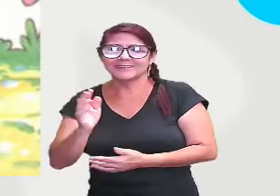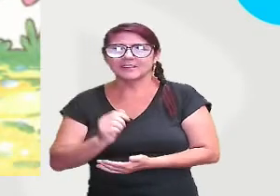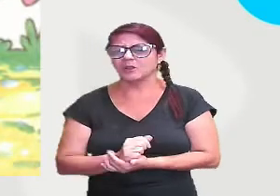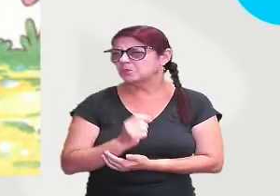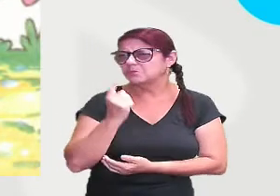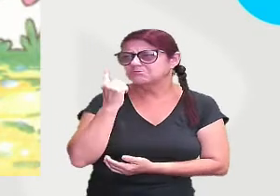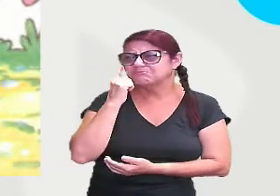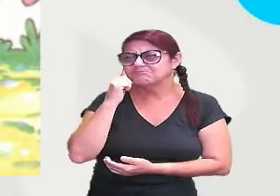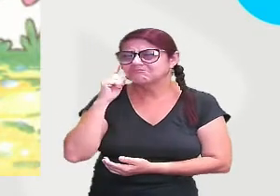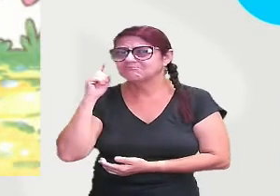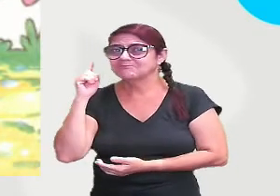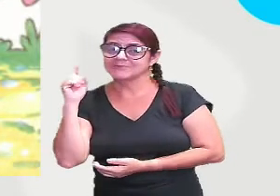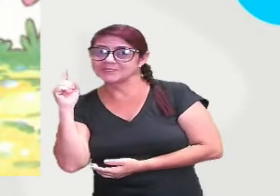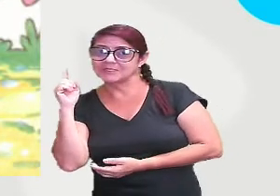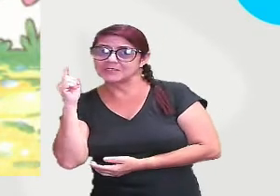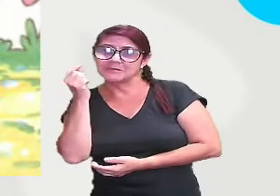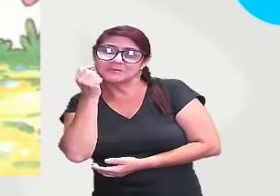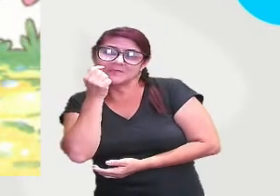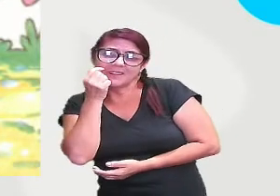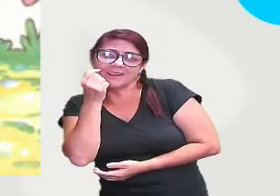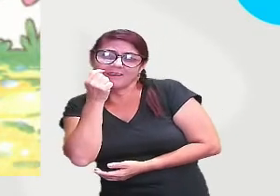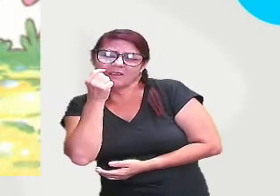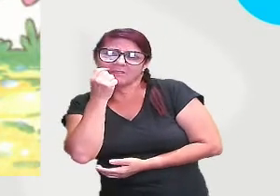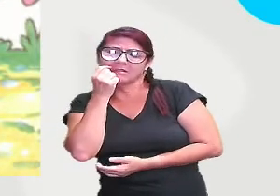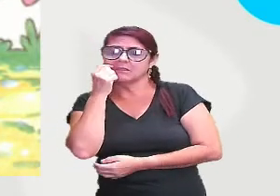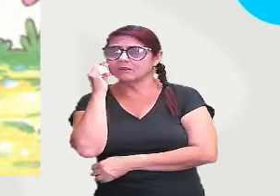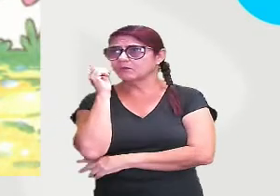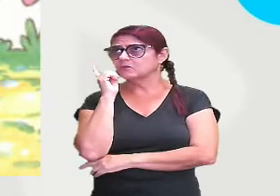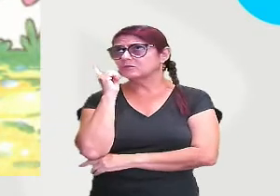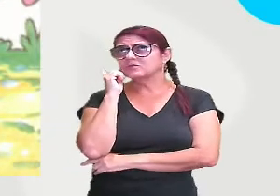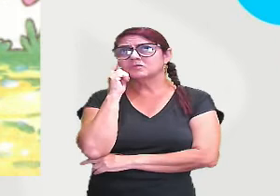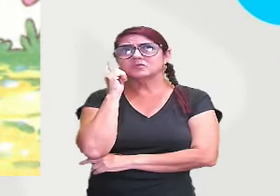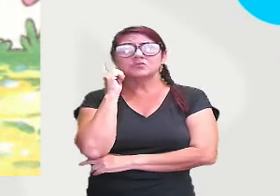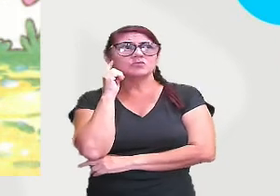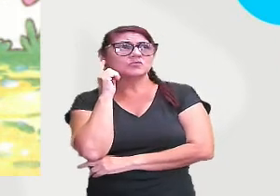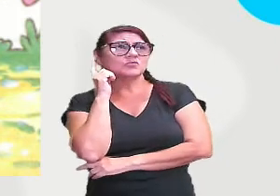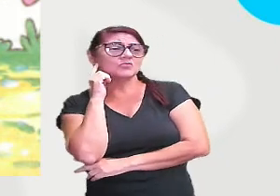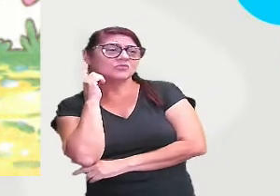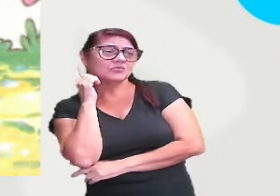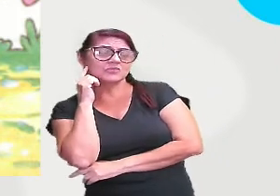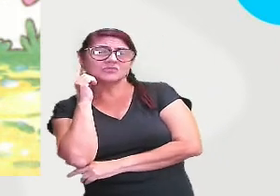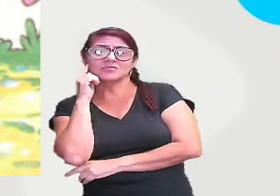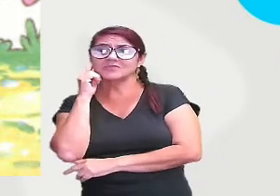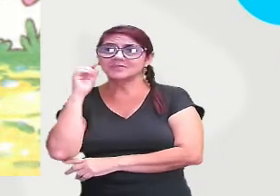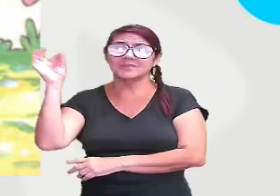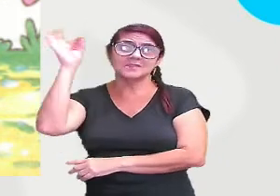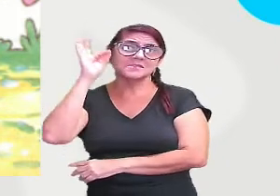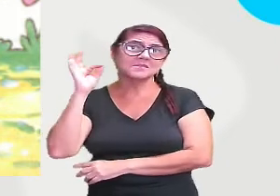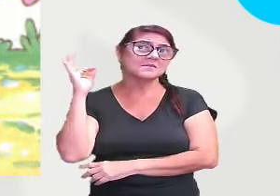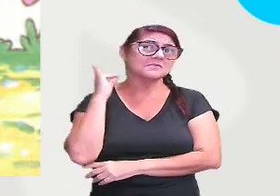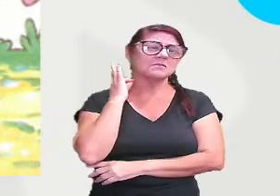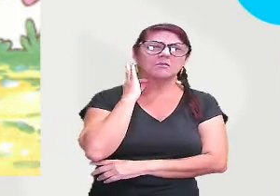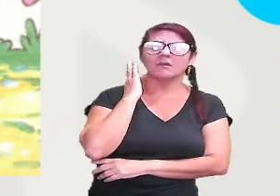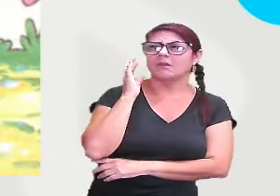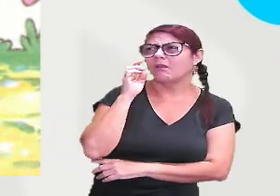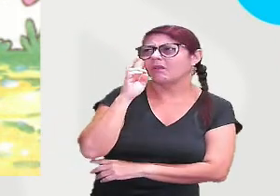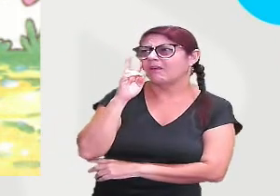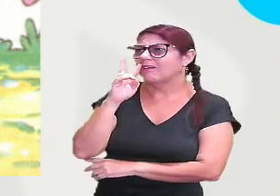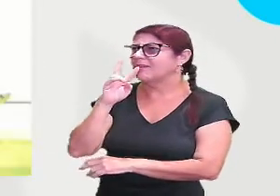Um dia, Chiquita estava muito distraída, olhando o trabalho das abelhas.